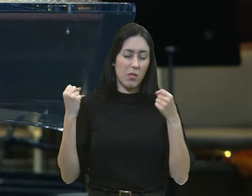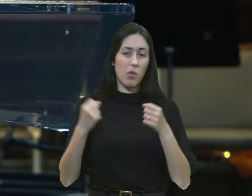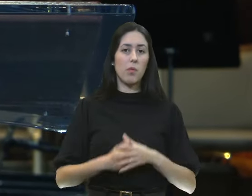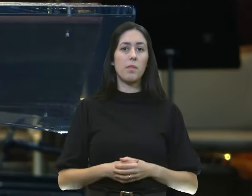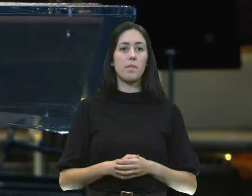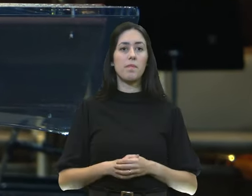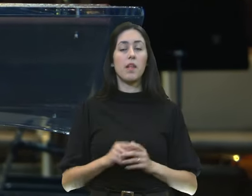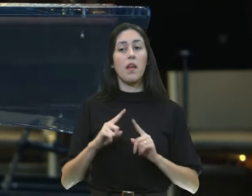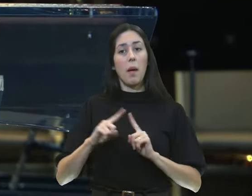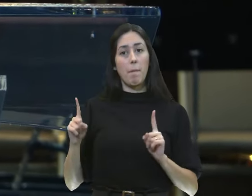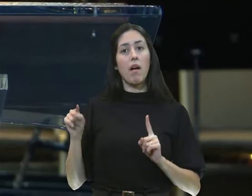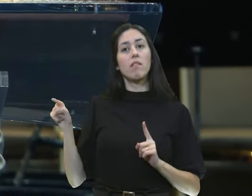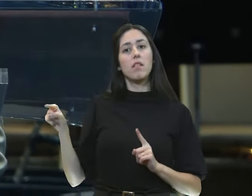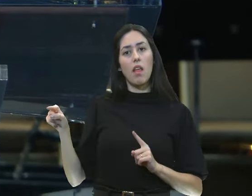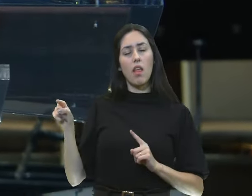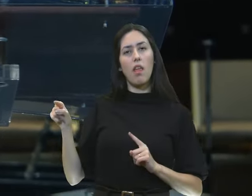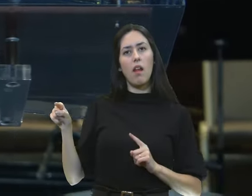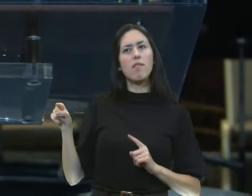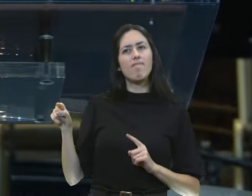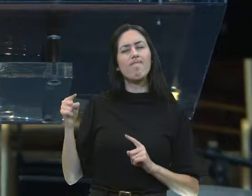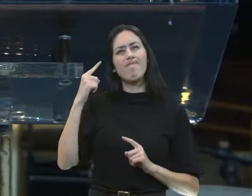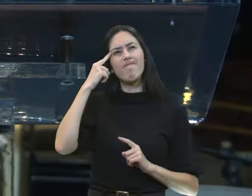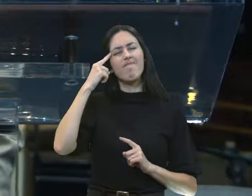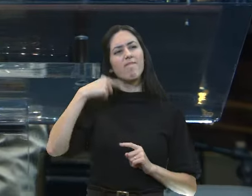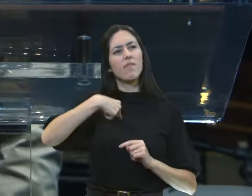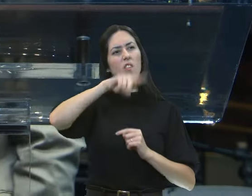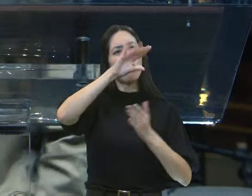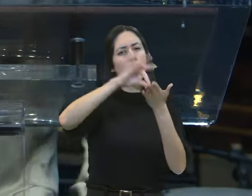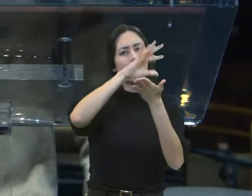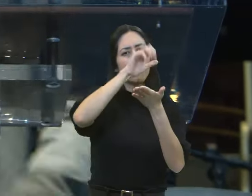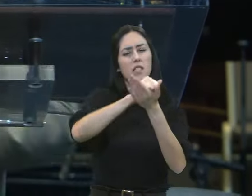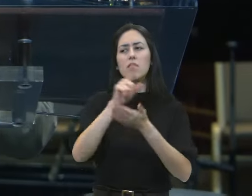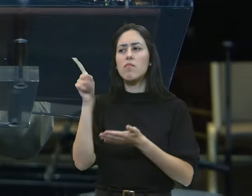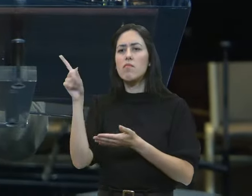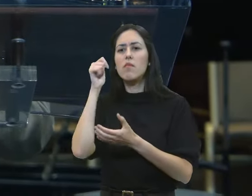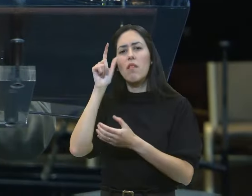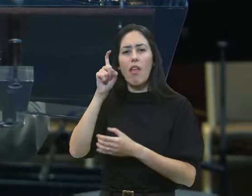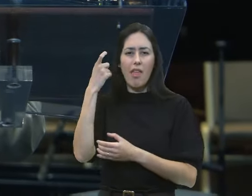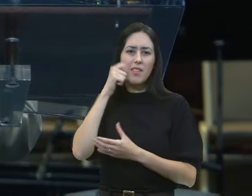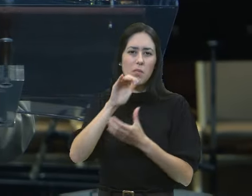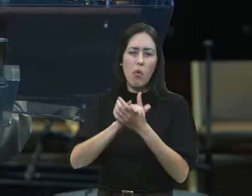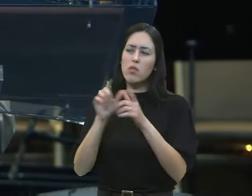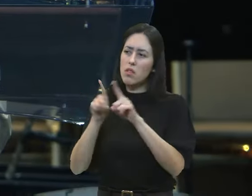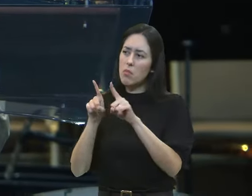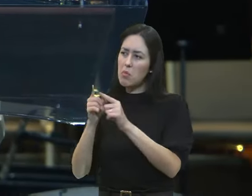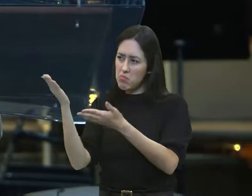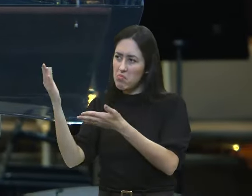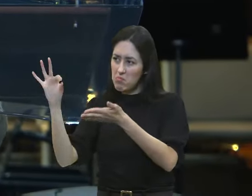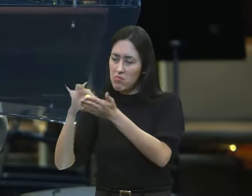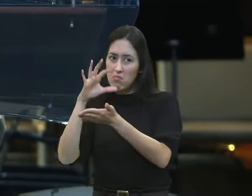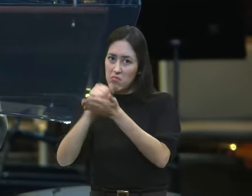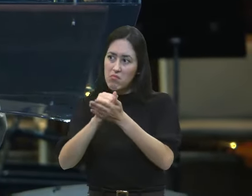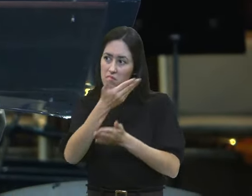mas ele se inscreve e ele manda a inscrição para ela e convida a sua esposa